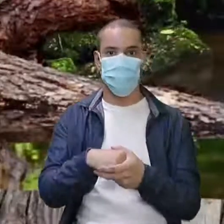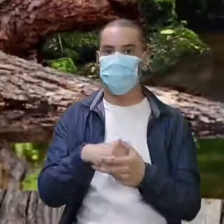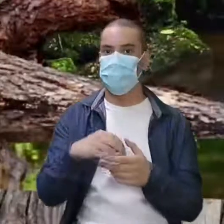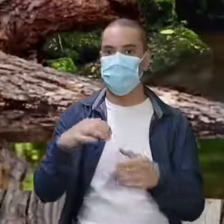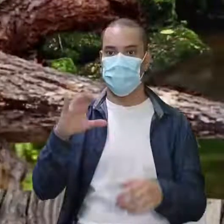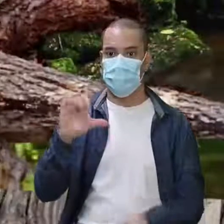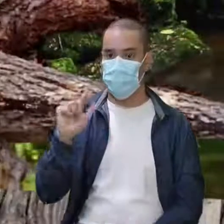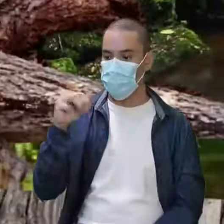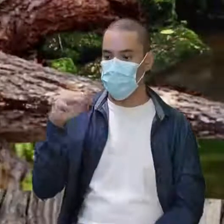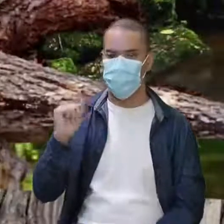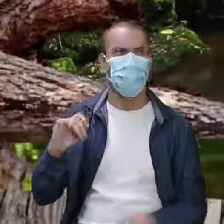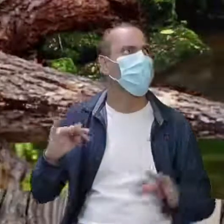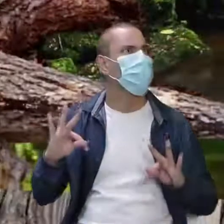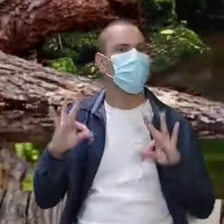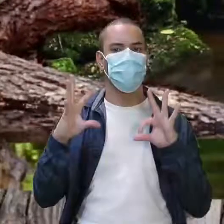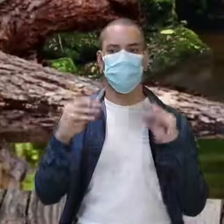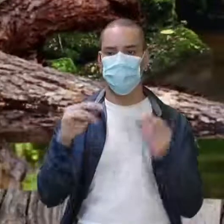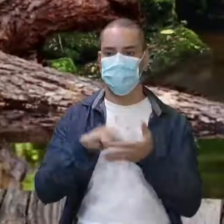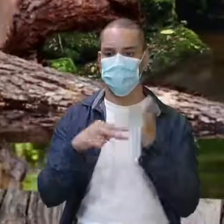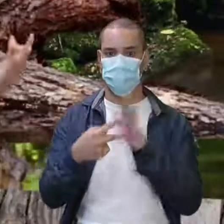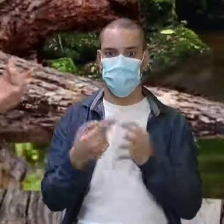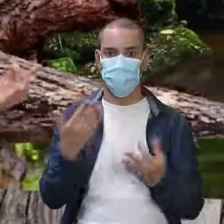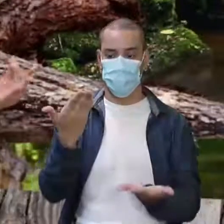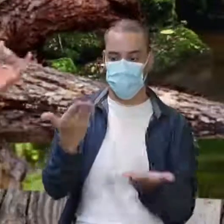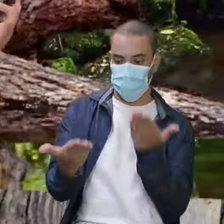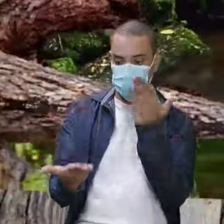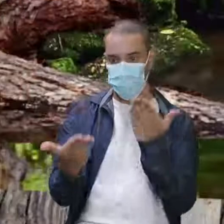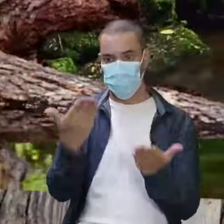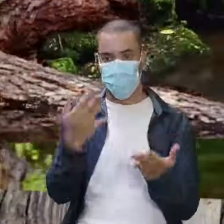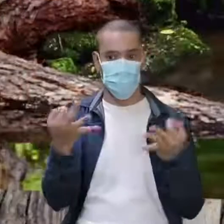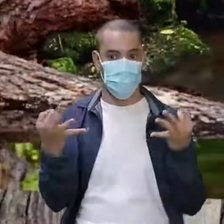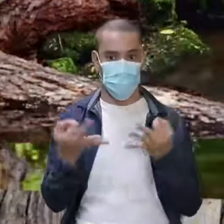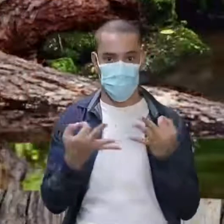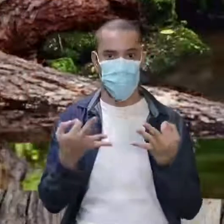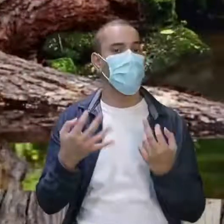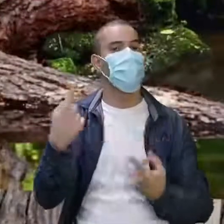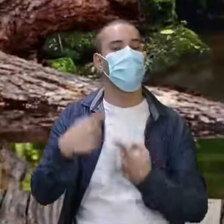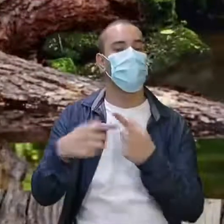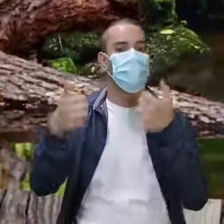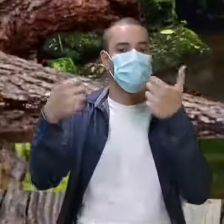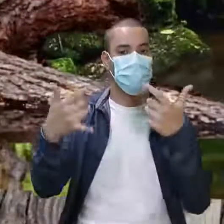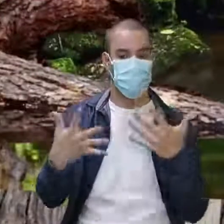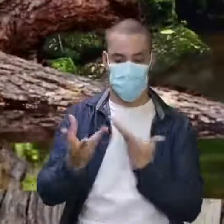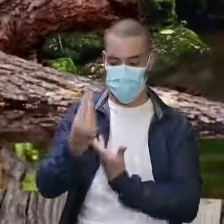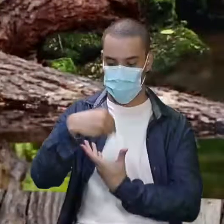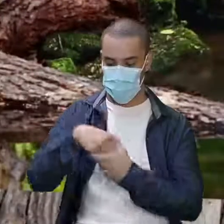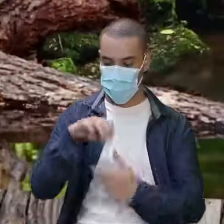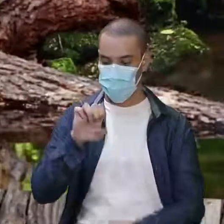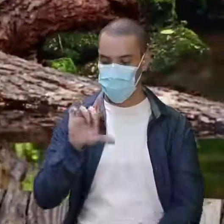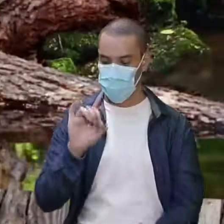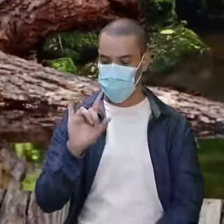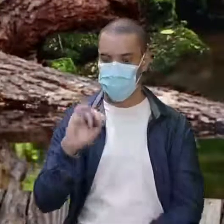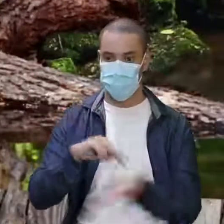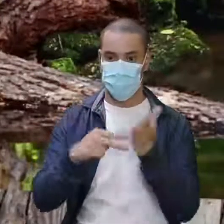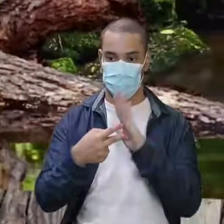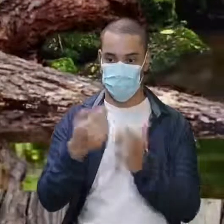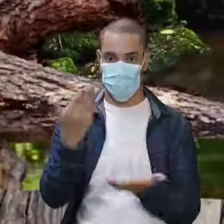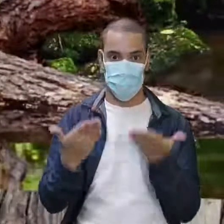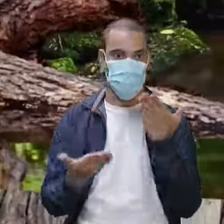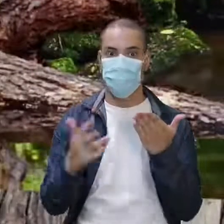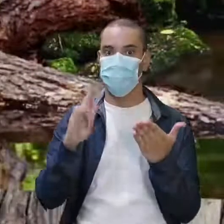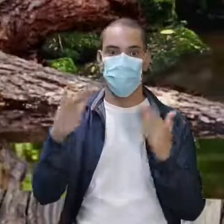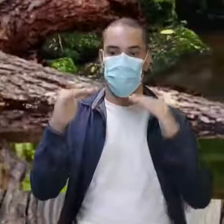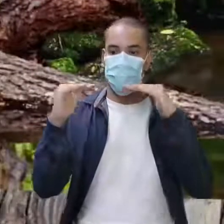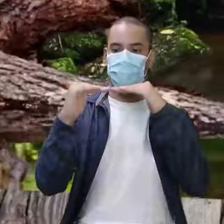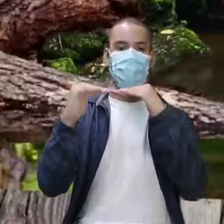lama, tudo está em perfeito equilíbrio. Quando a gente fala em equilíbrio em ecologia, a gente não está falando que existe isso